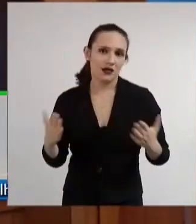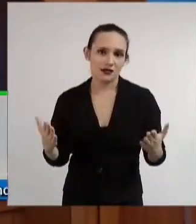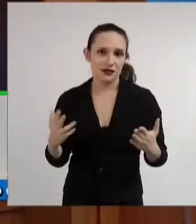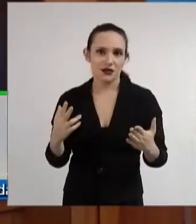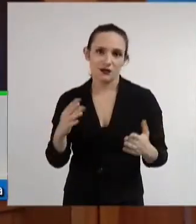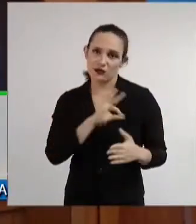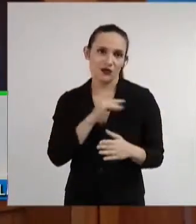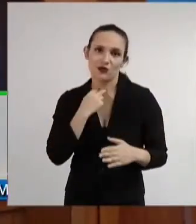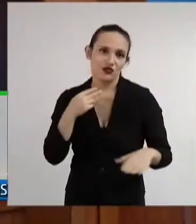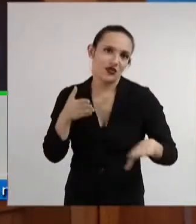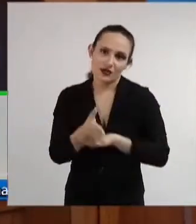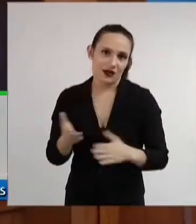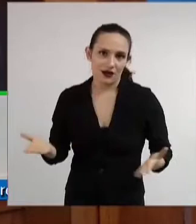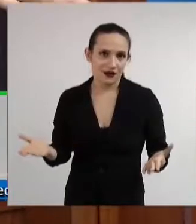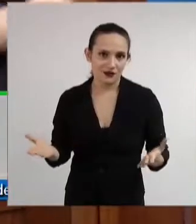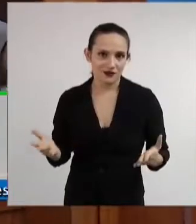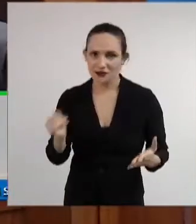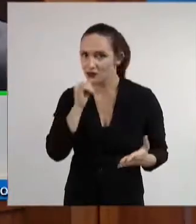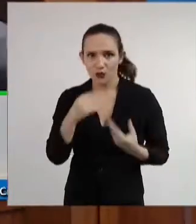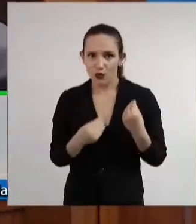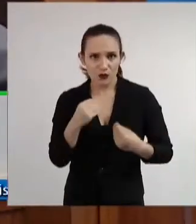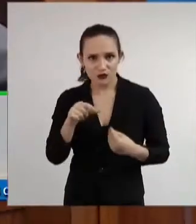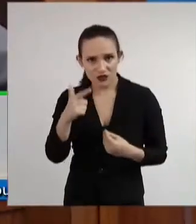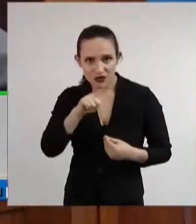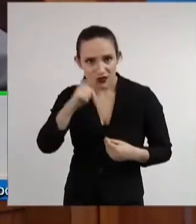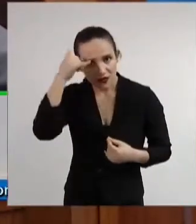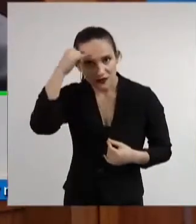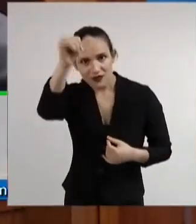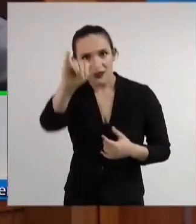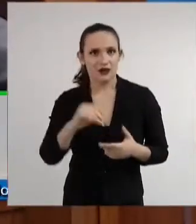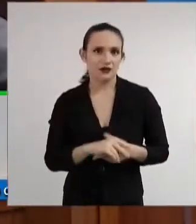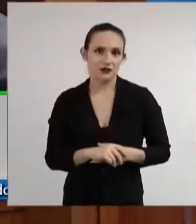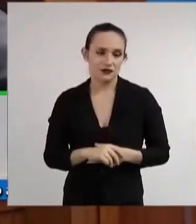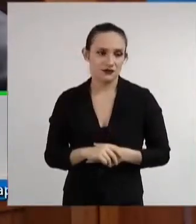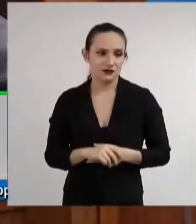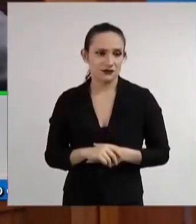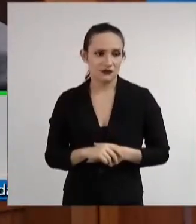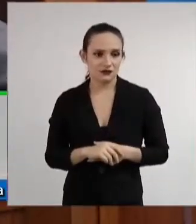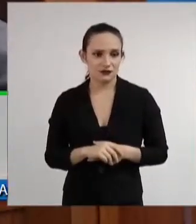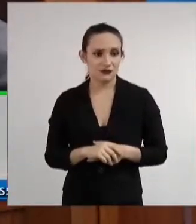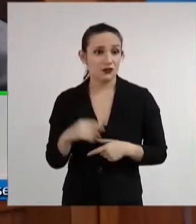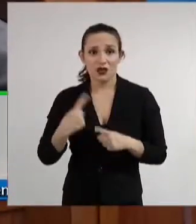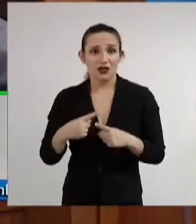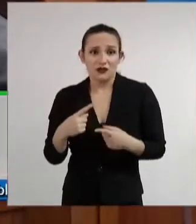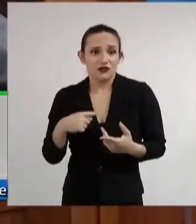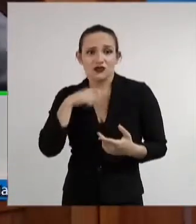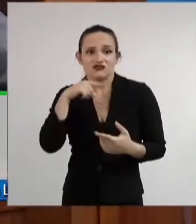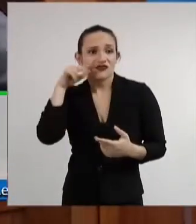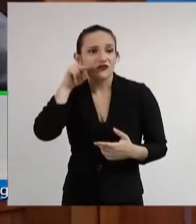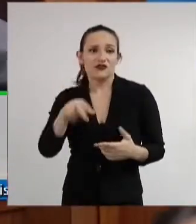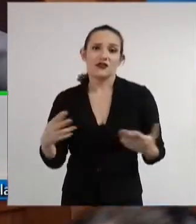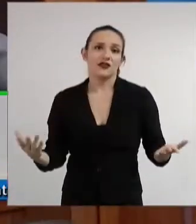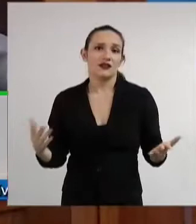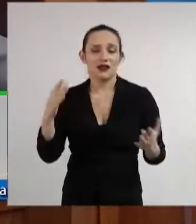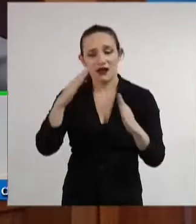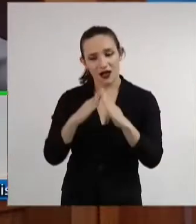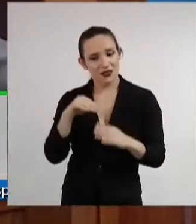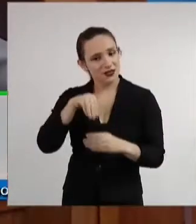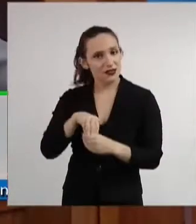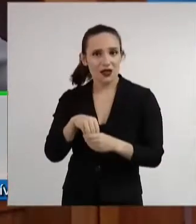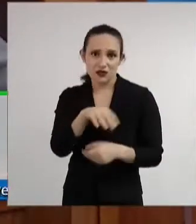sua própria residência. Como que você vai impedir de alguém violentar o filho ou a esposa? Ali é o habitat